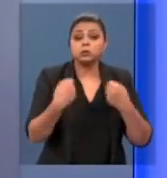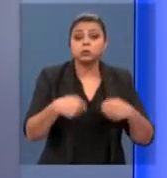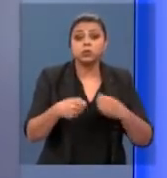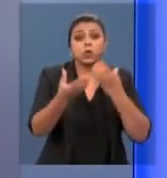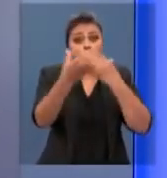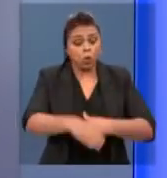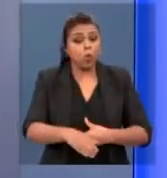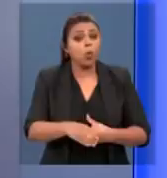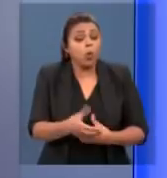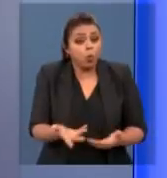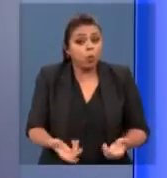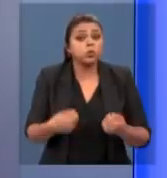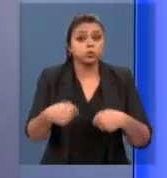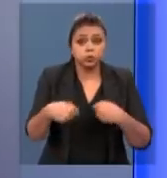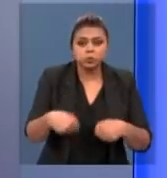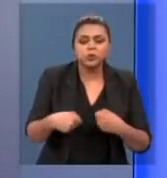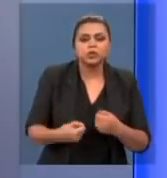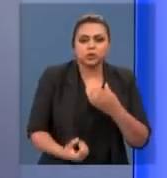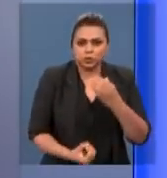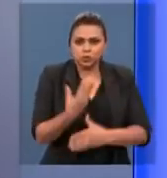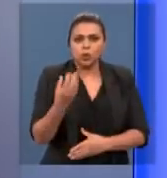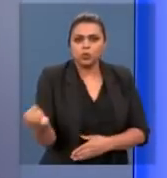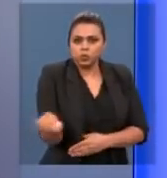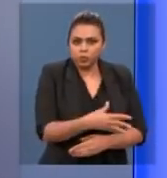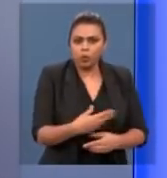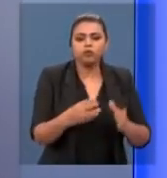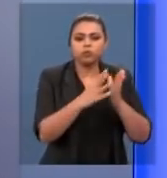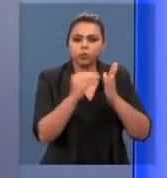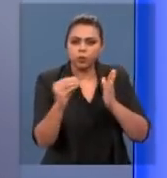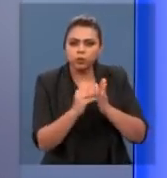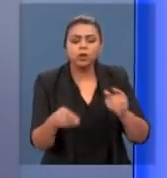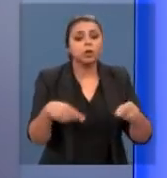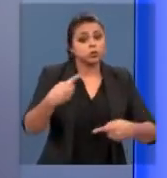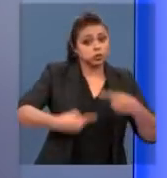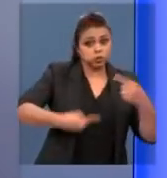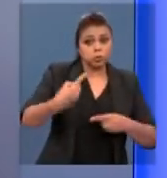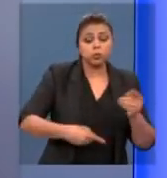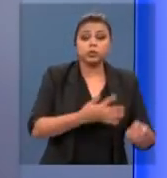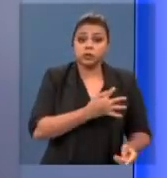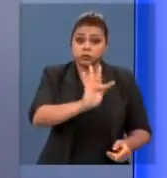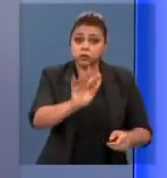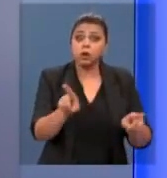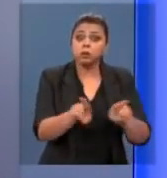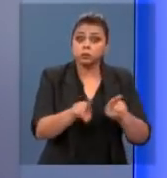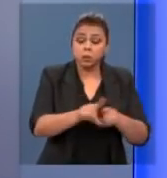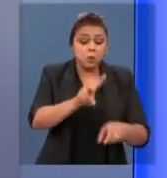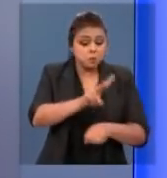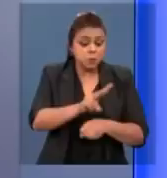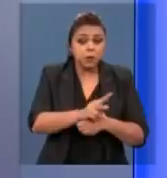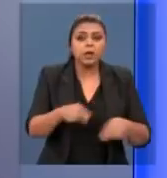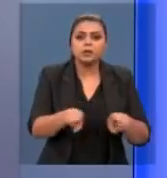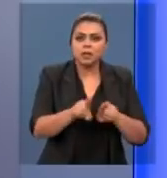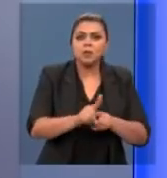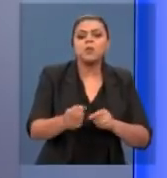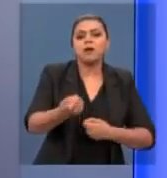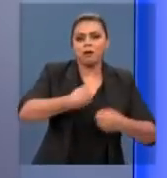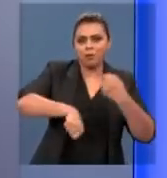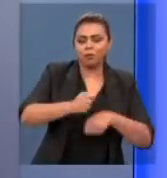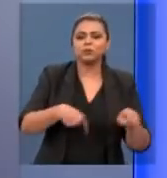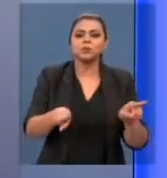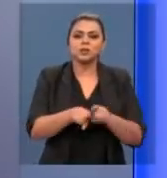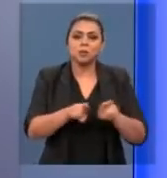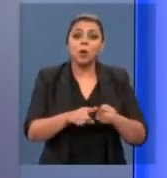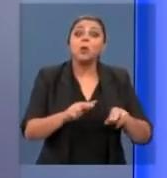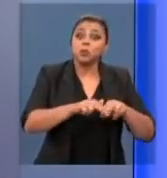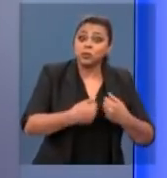pelo fisco e não temos que fazer uma nova novo modelo de política fiscal além de um novo modelo de política econômica para poder ter